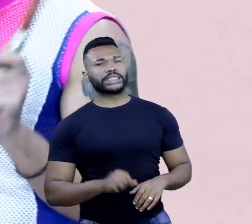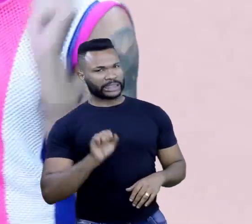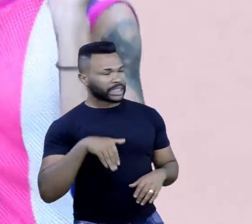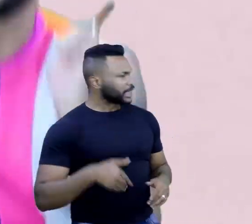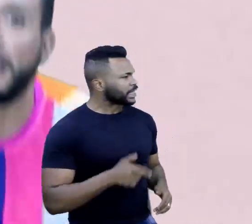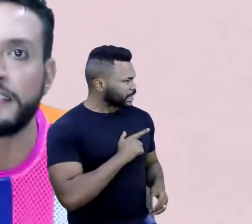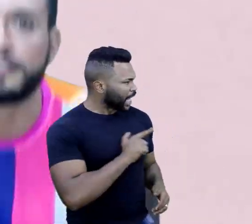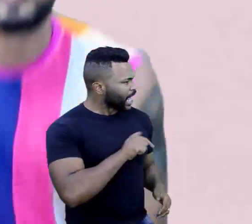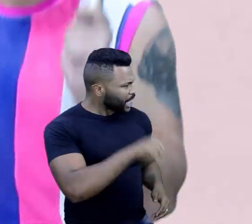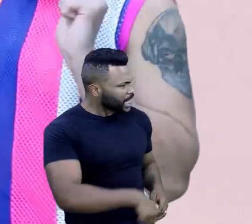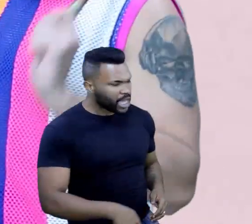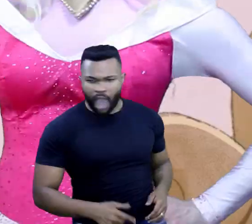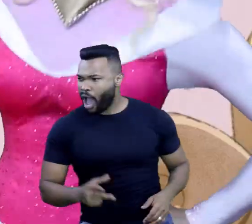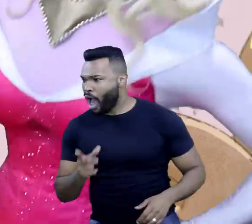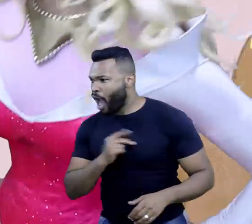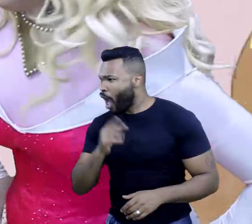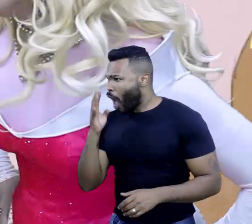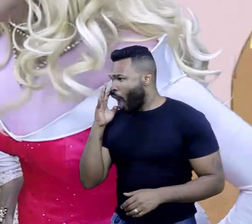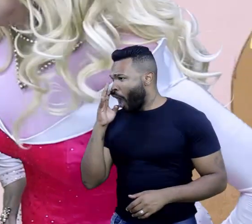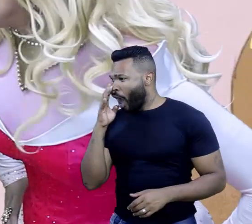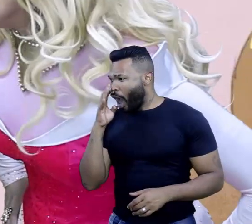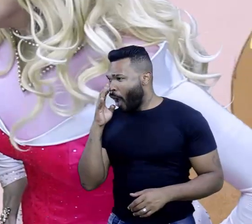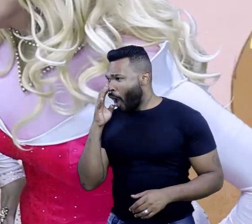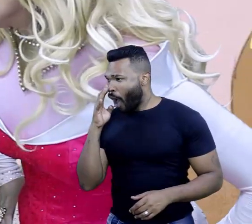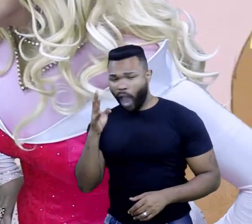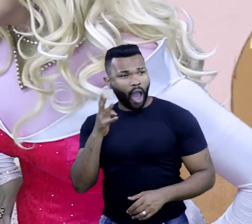Tá aqui sim!